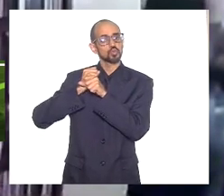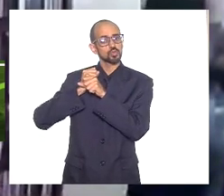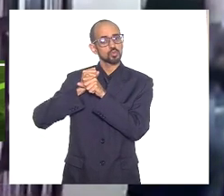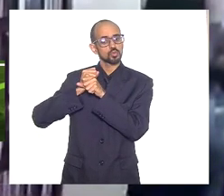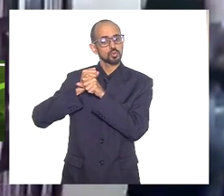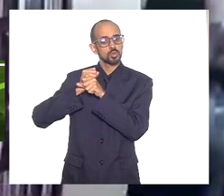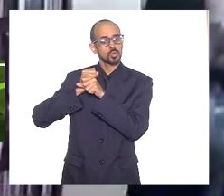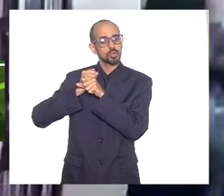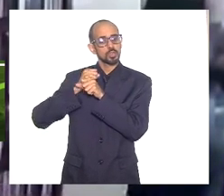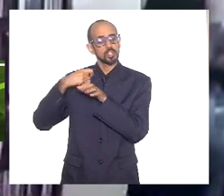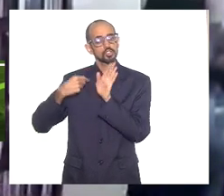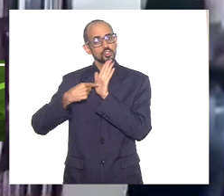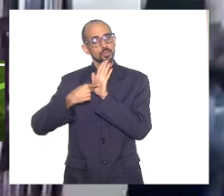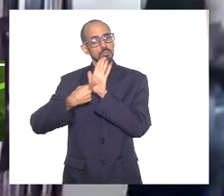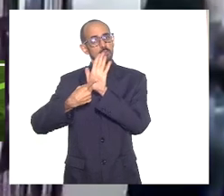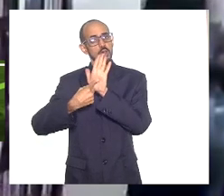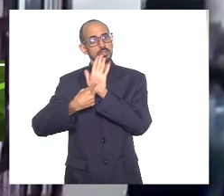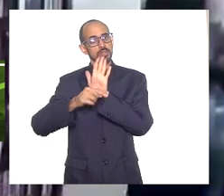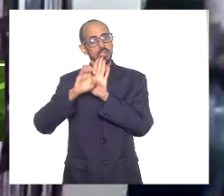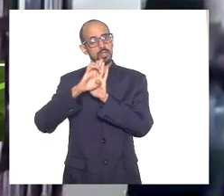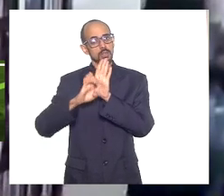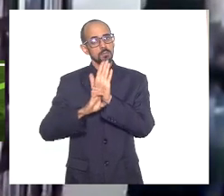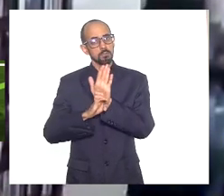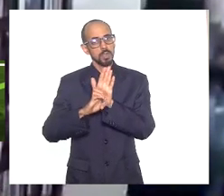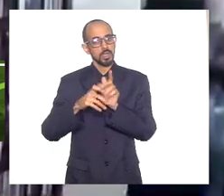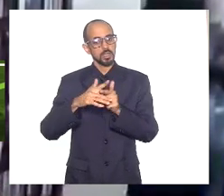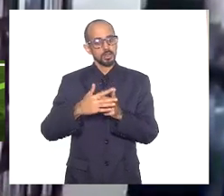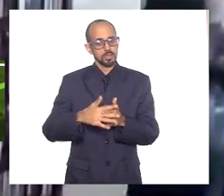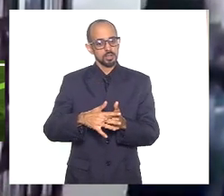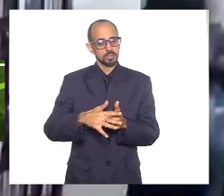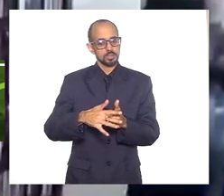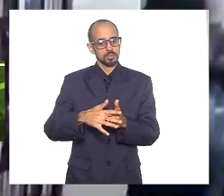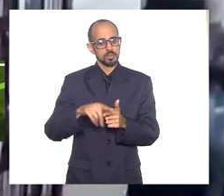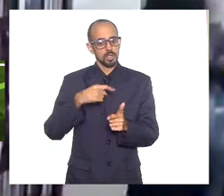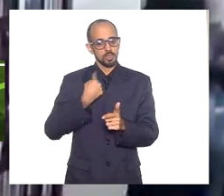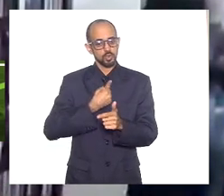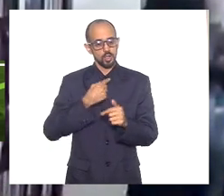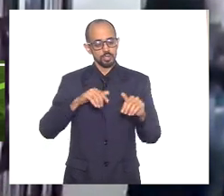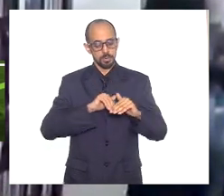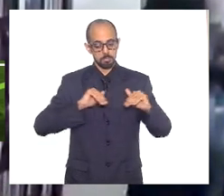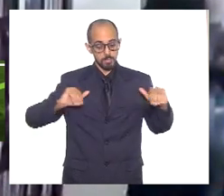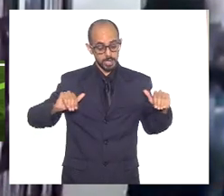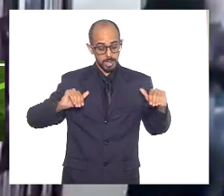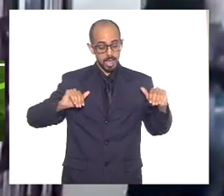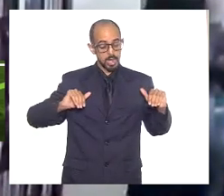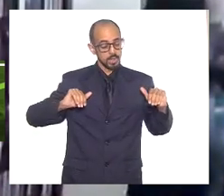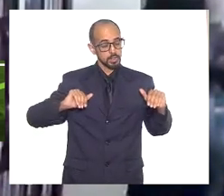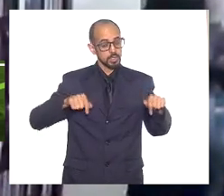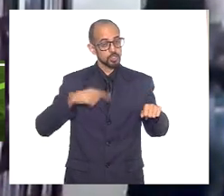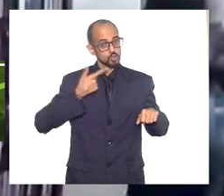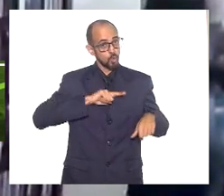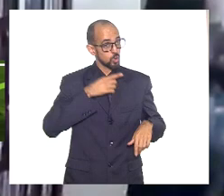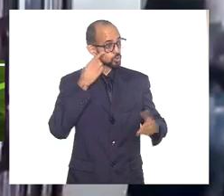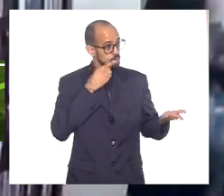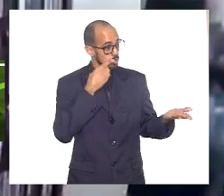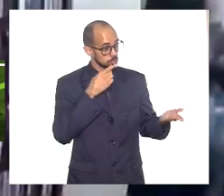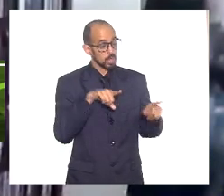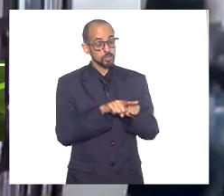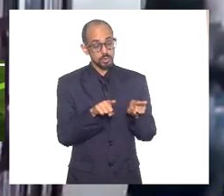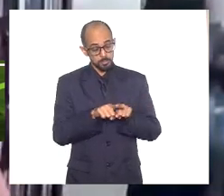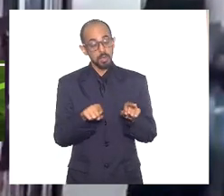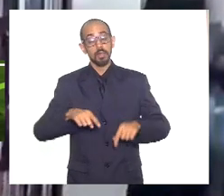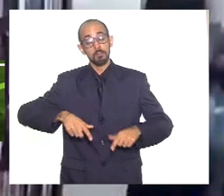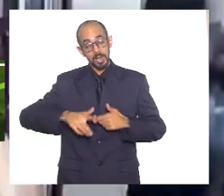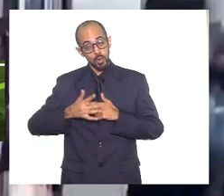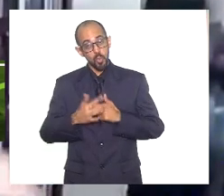apresentando emenda em nome da nossa bancada, de outros deputados também, exatamente para que haja